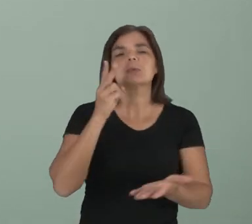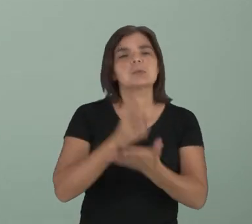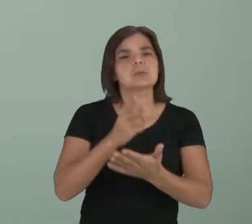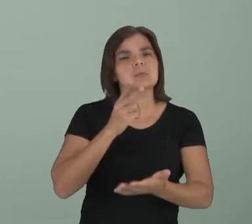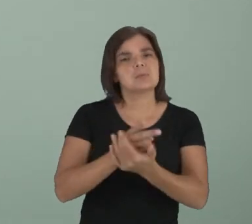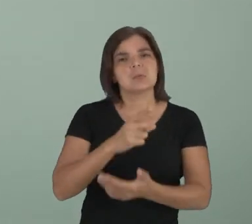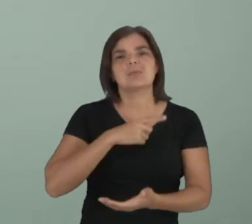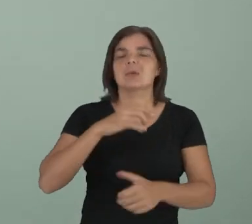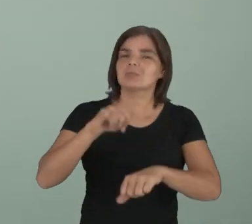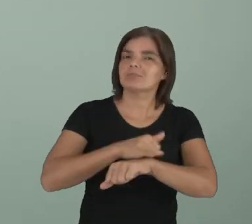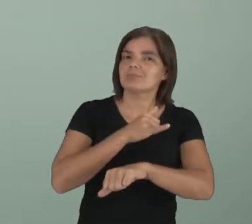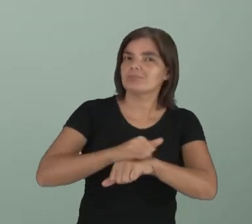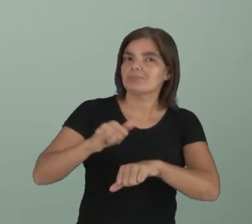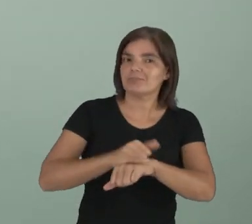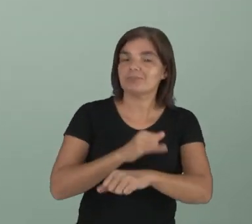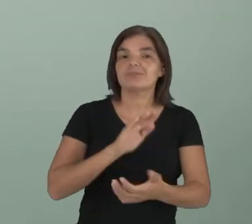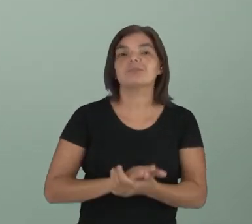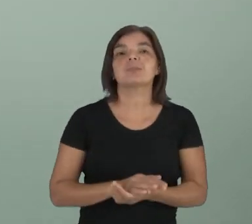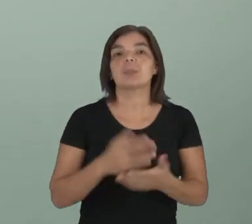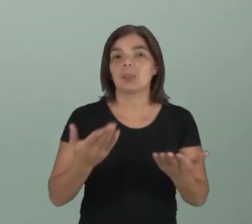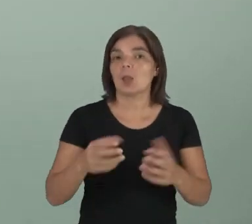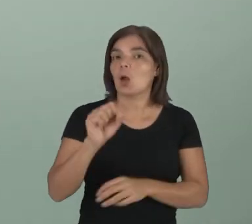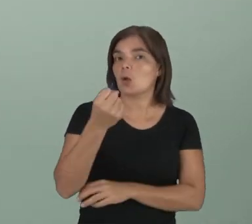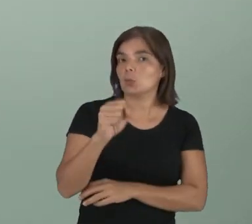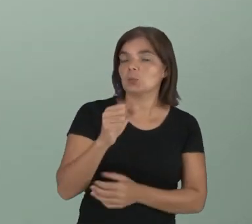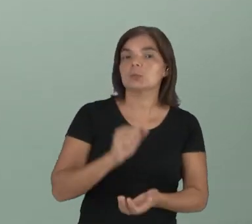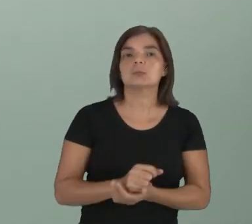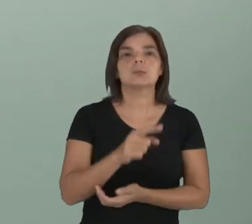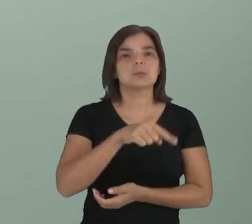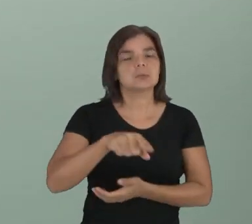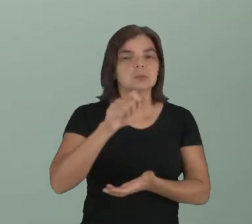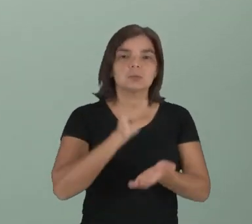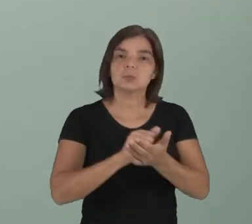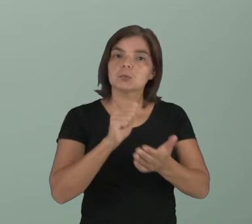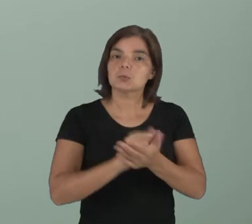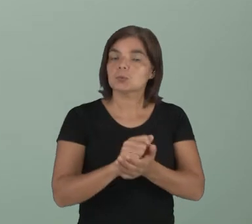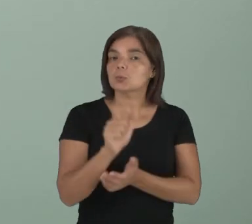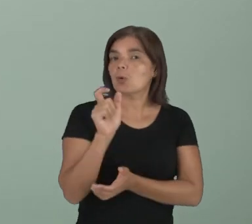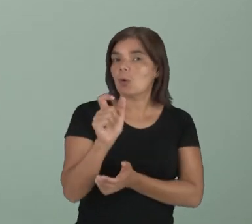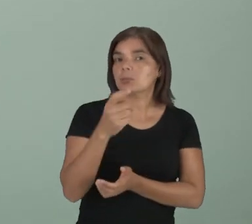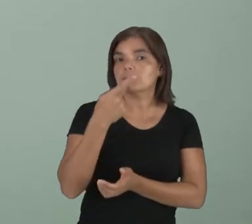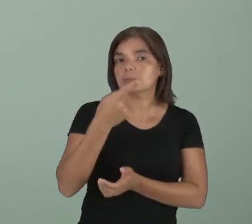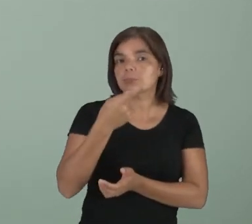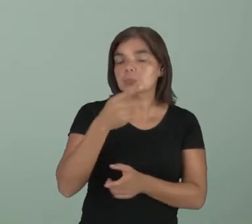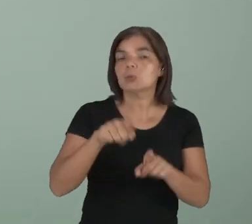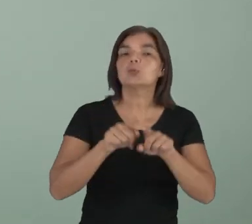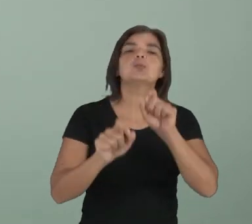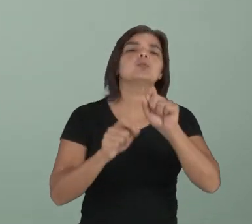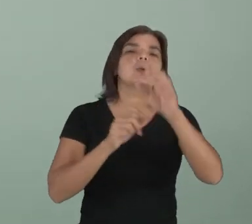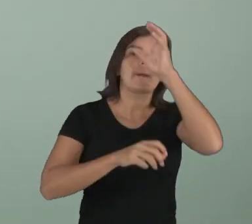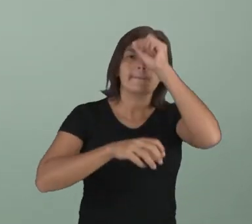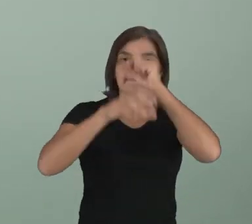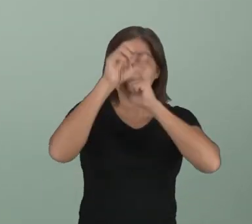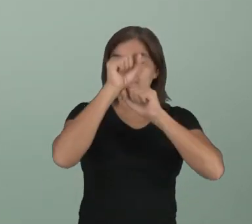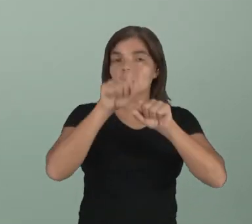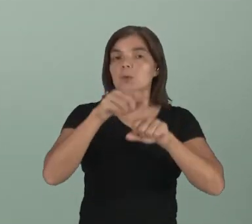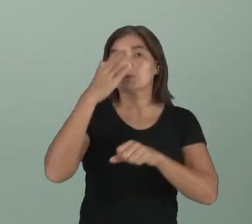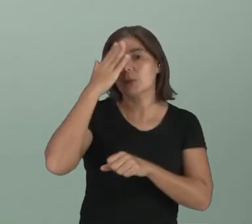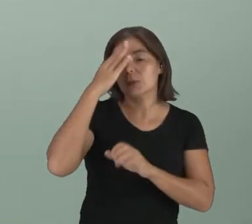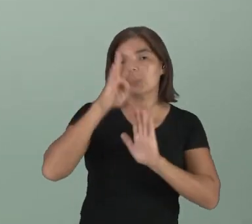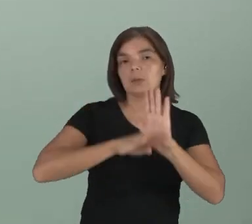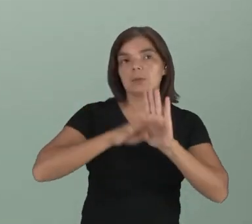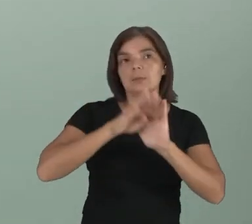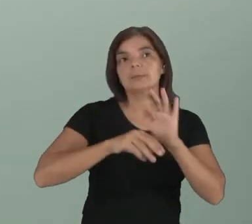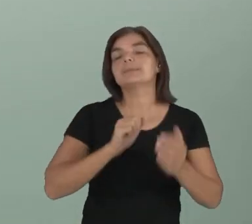sempre haverá essa estratégia. A estratégia 8, você escrever com suas palavras aquilo que aprendeu, aquilo que entendeu